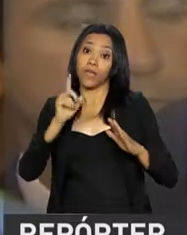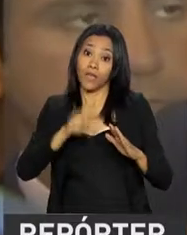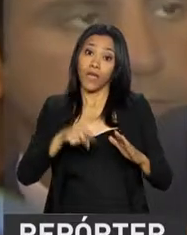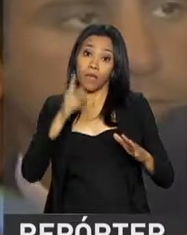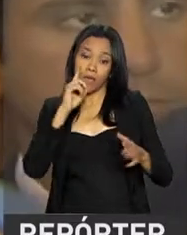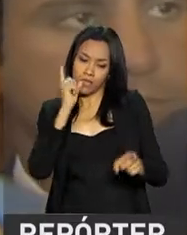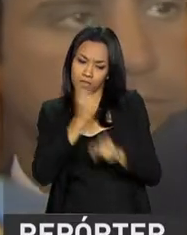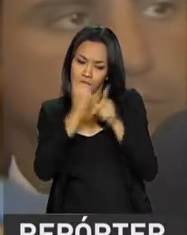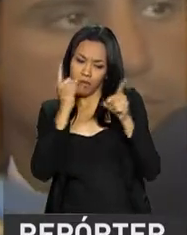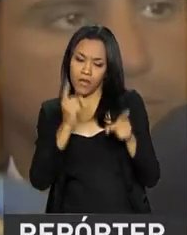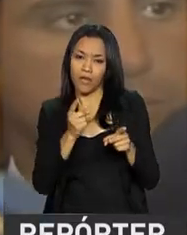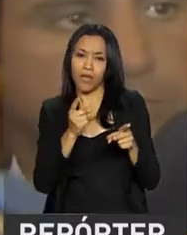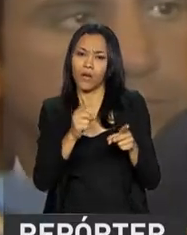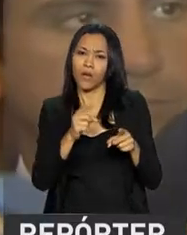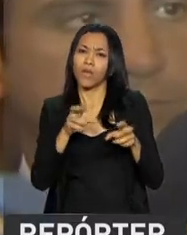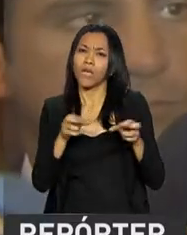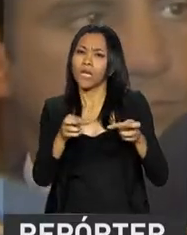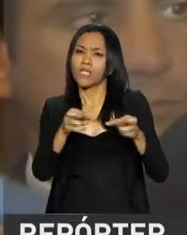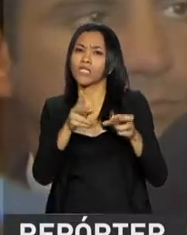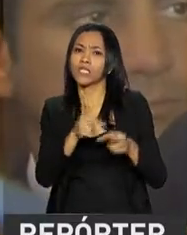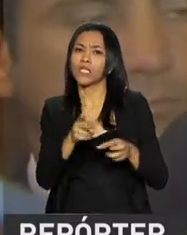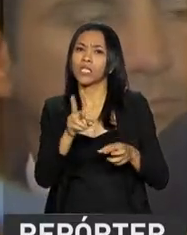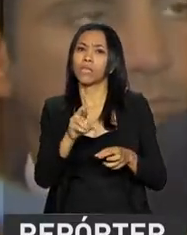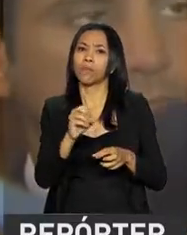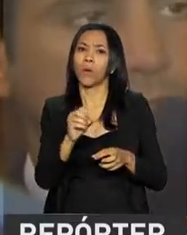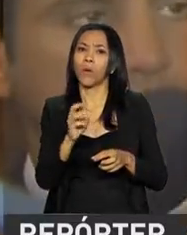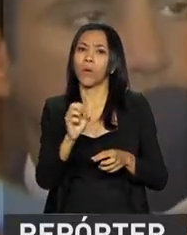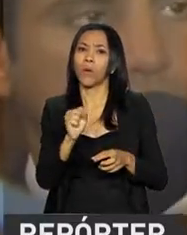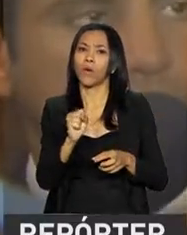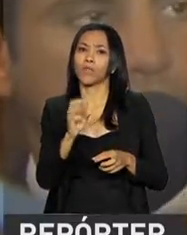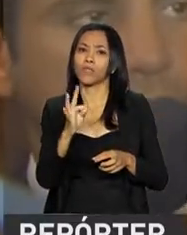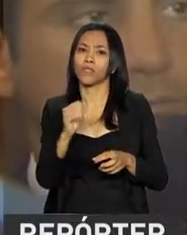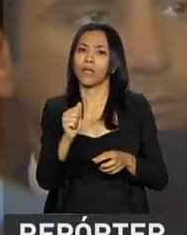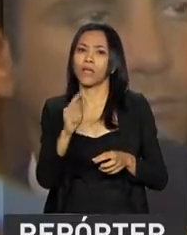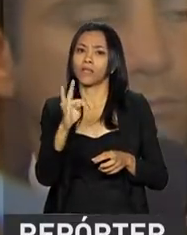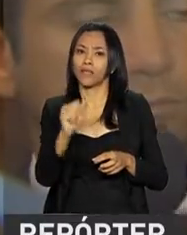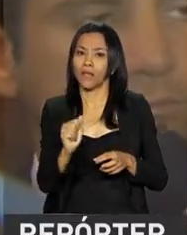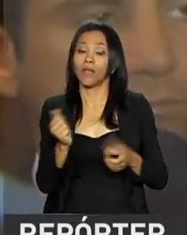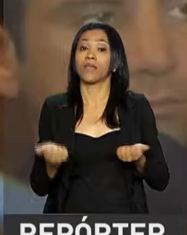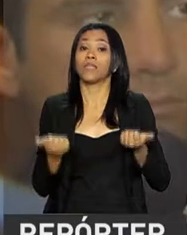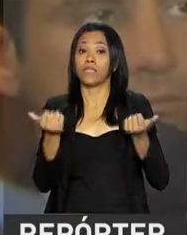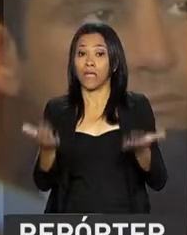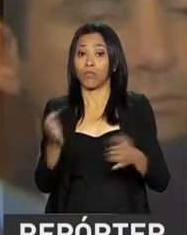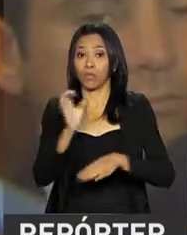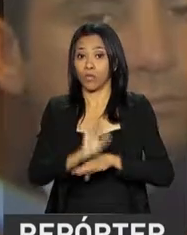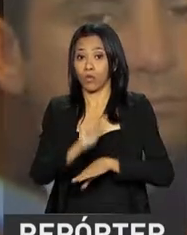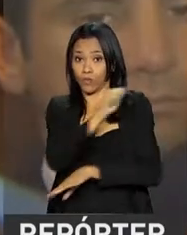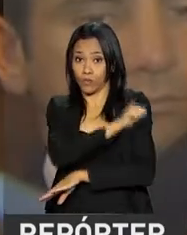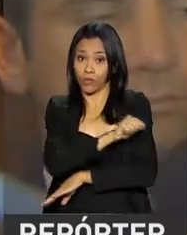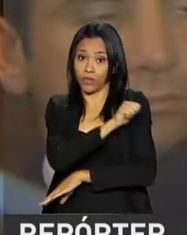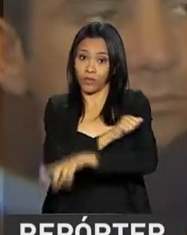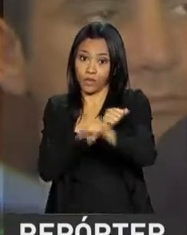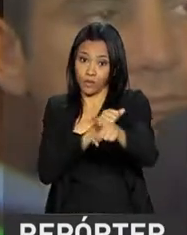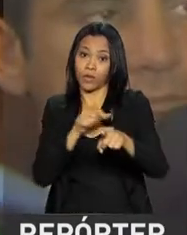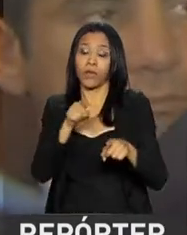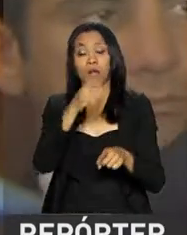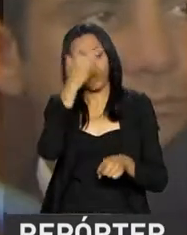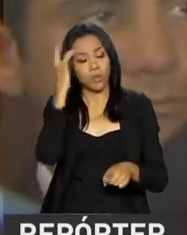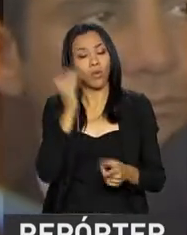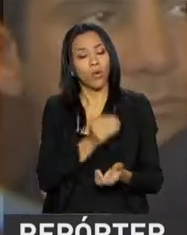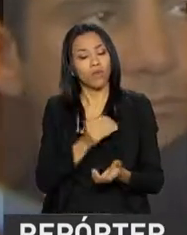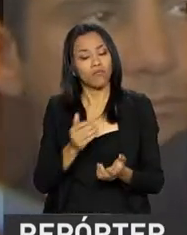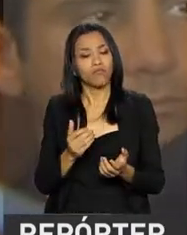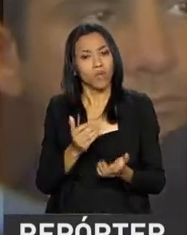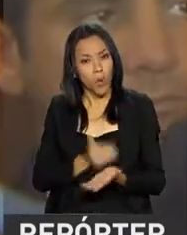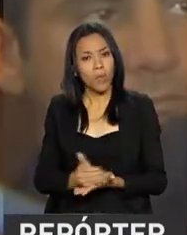nós possamos, com essa estrutura, dar à população do Rio de Janeiro a segurança de poder iniciar o